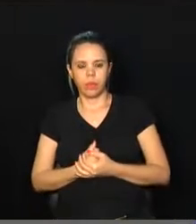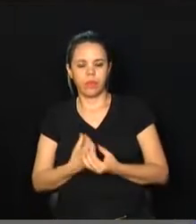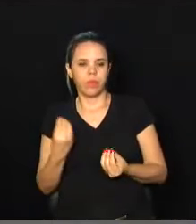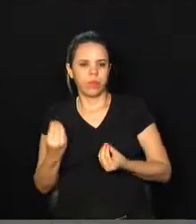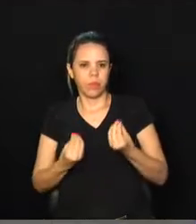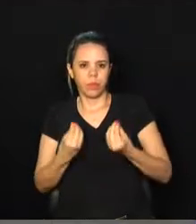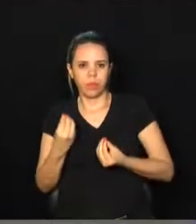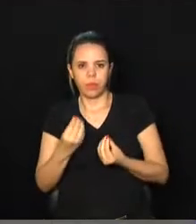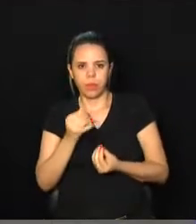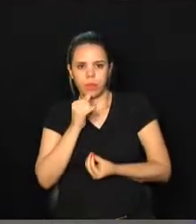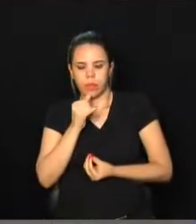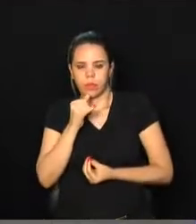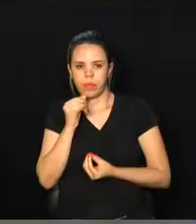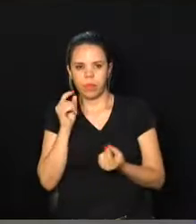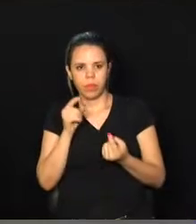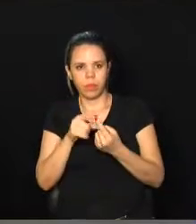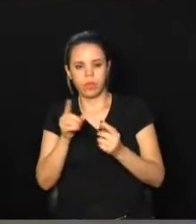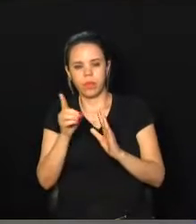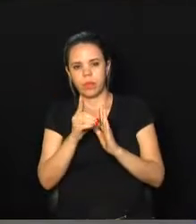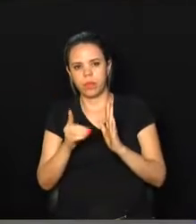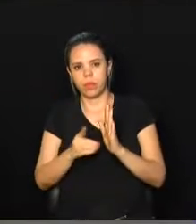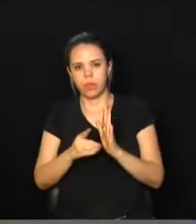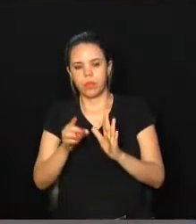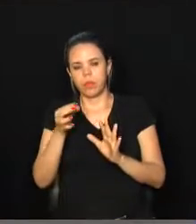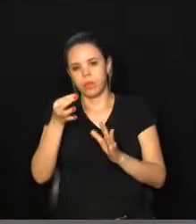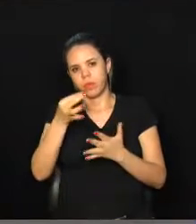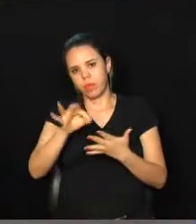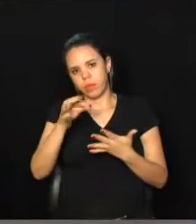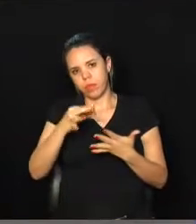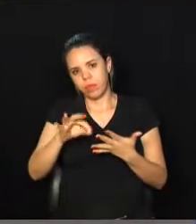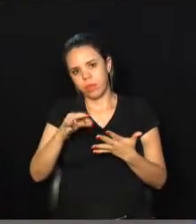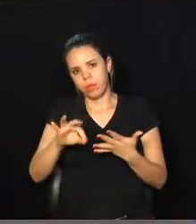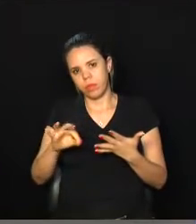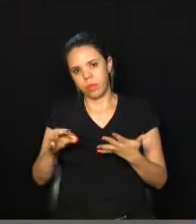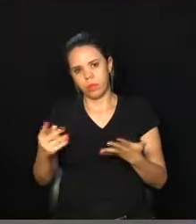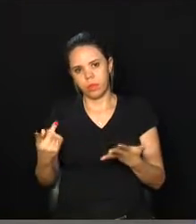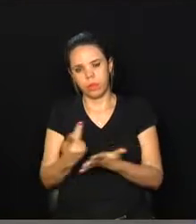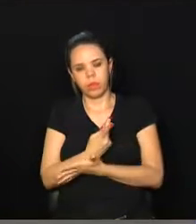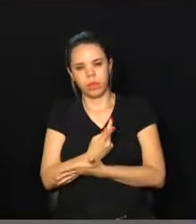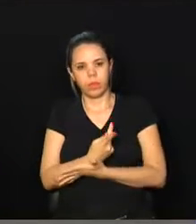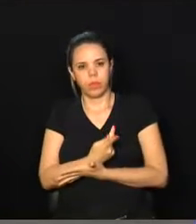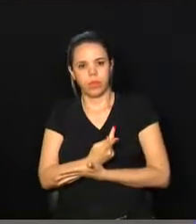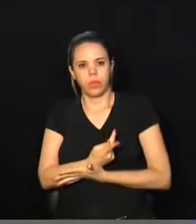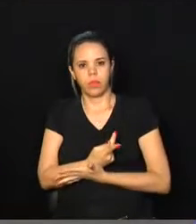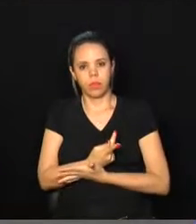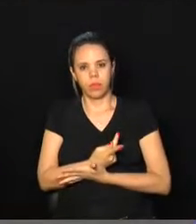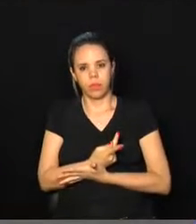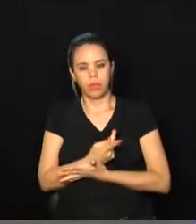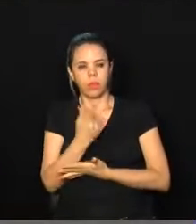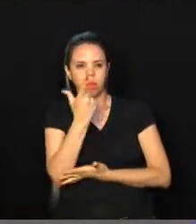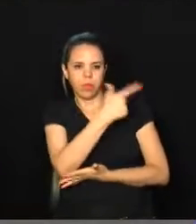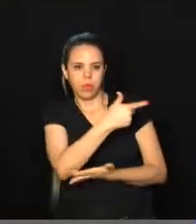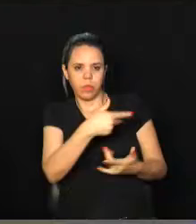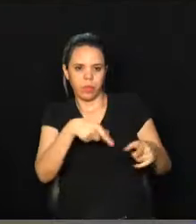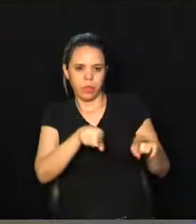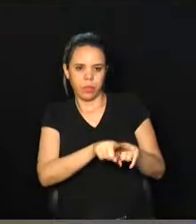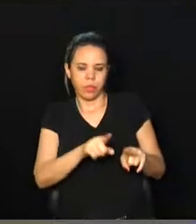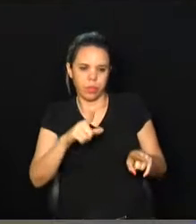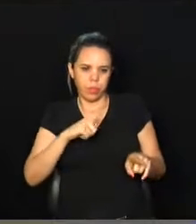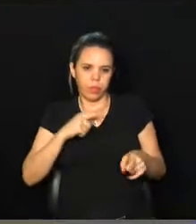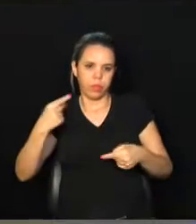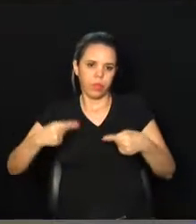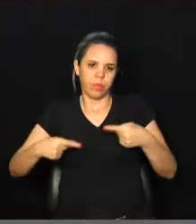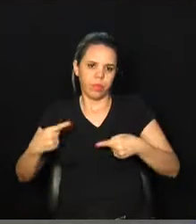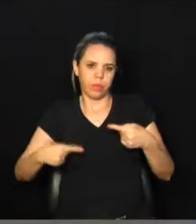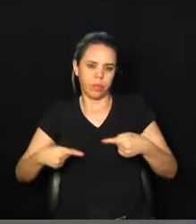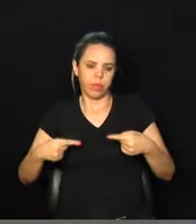como emissão de decretos para ir corrigindo esses erros pontuais e outros que terão que ser discutidos